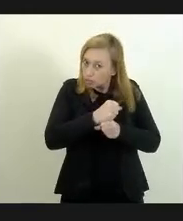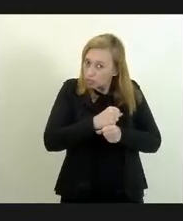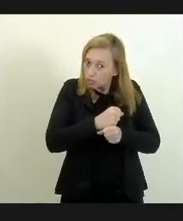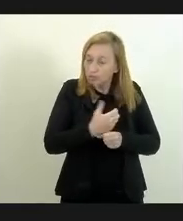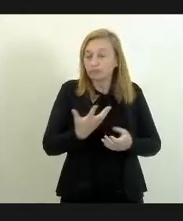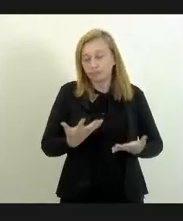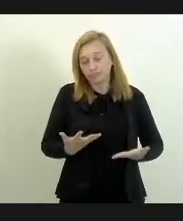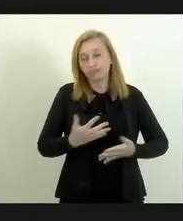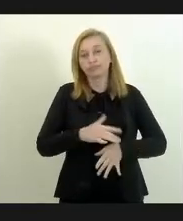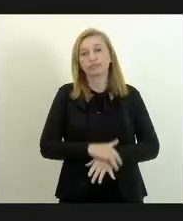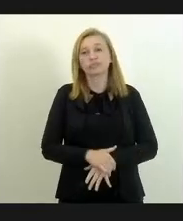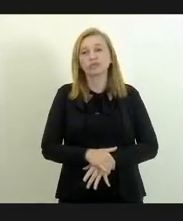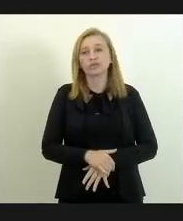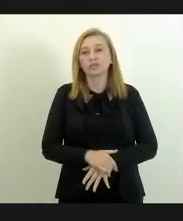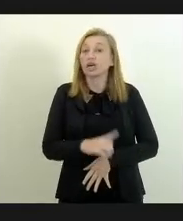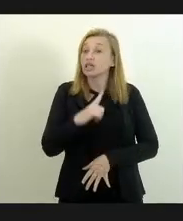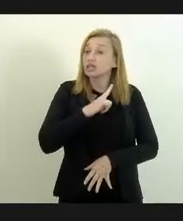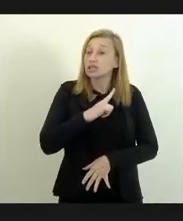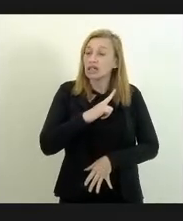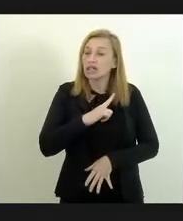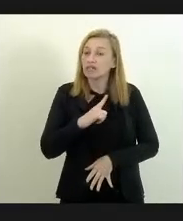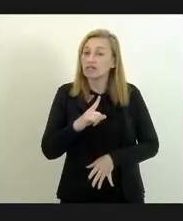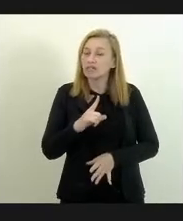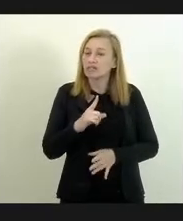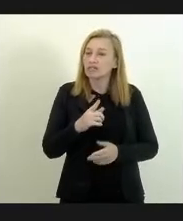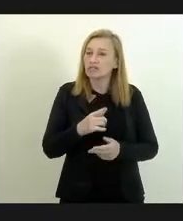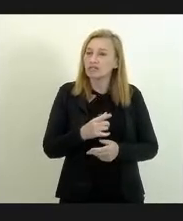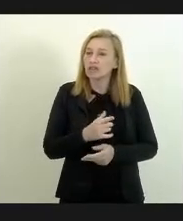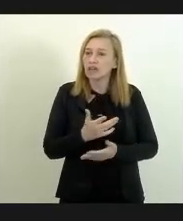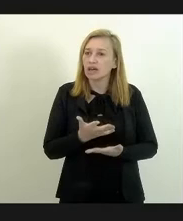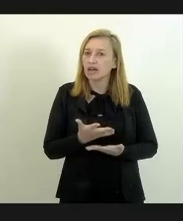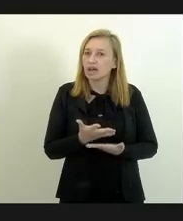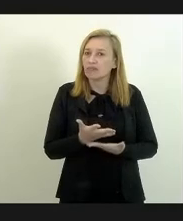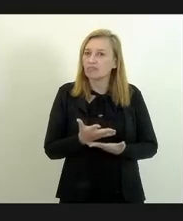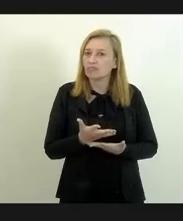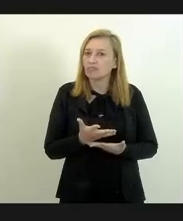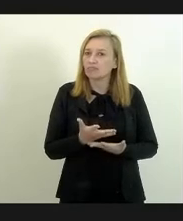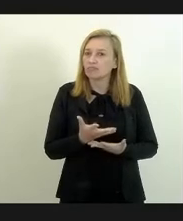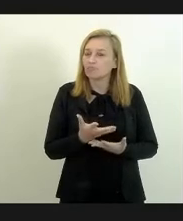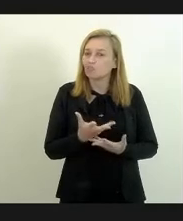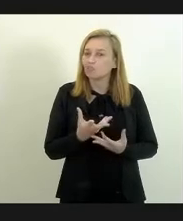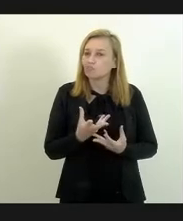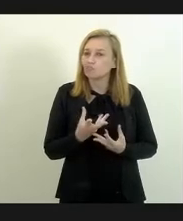onde a gente teve muito pelo contrário, né?